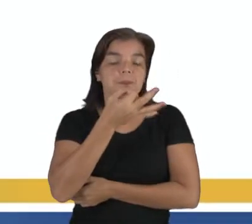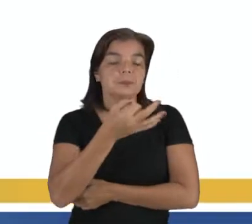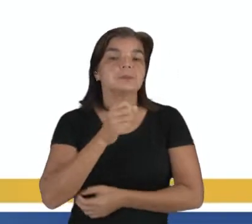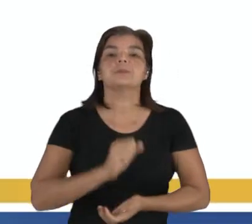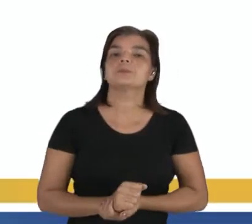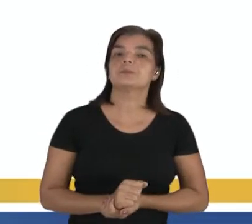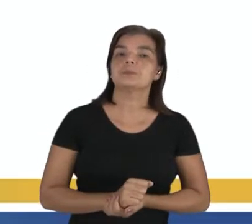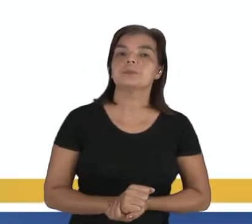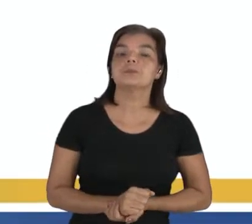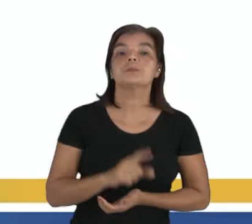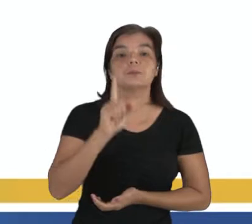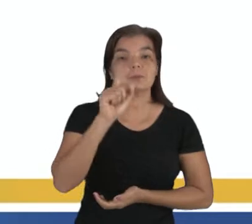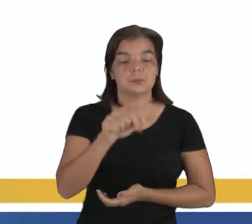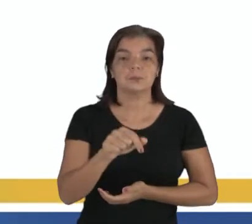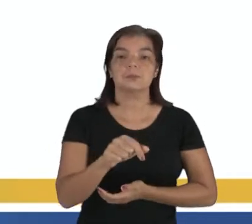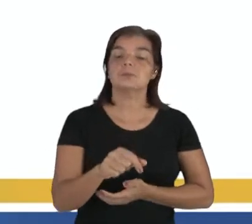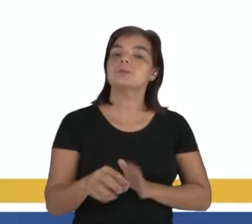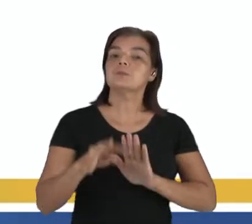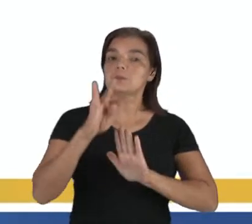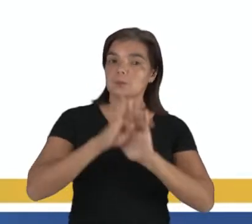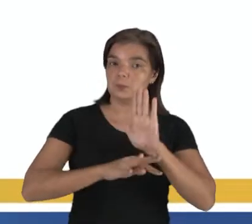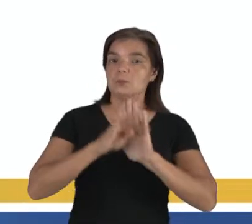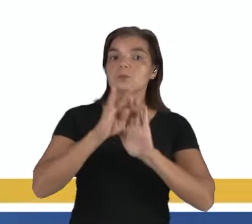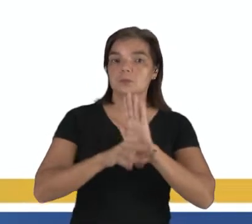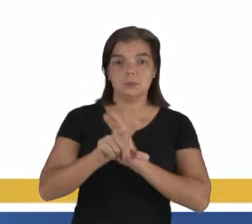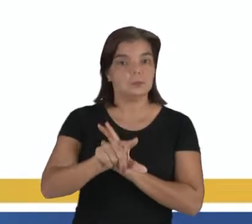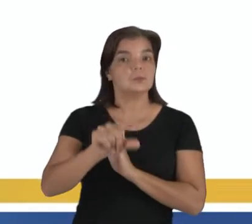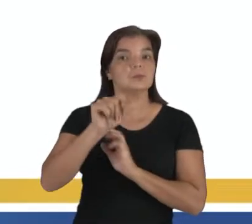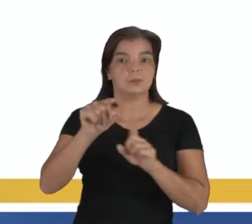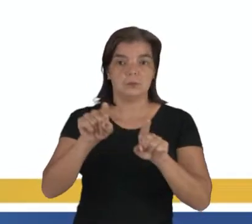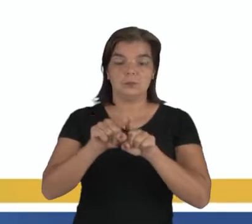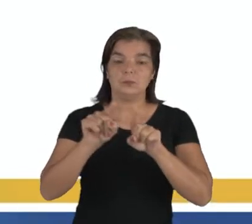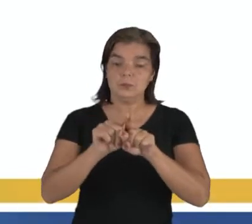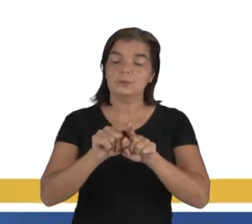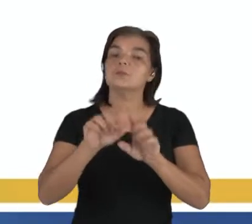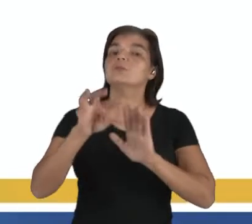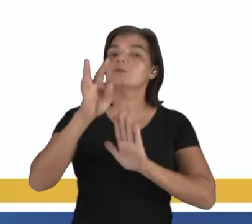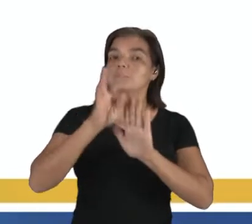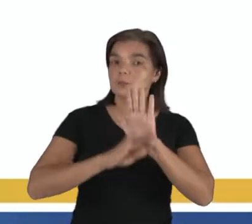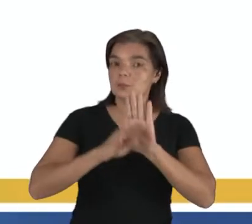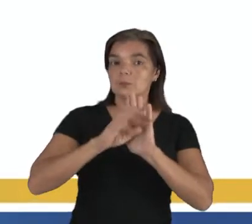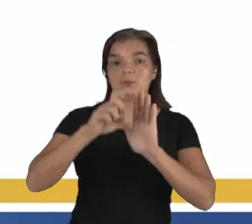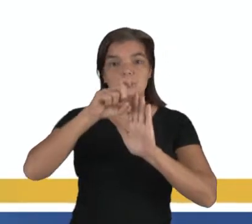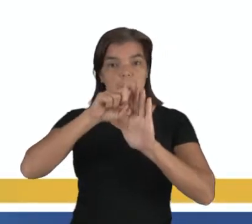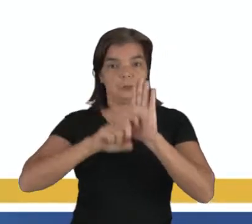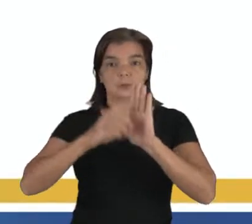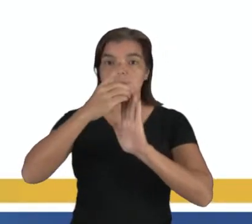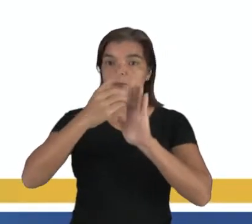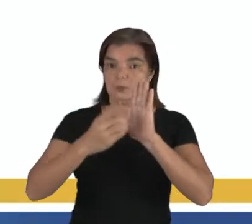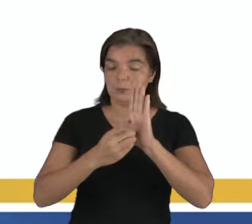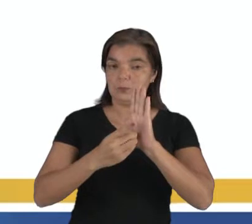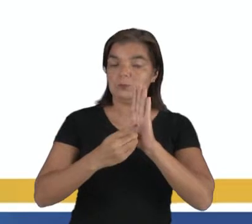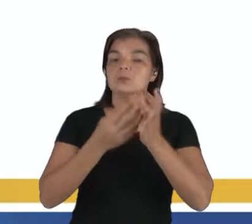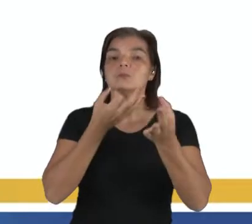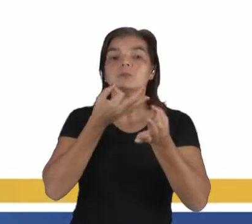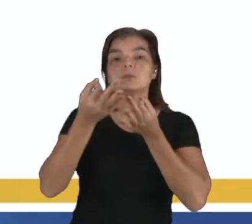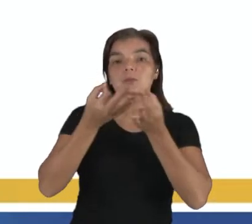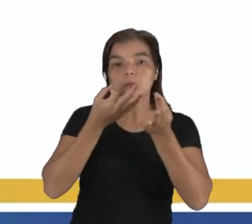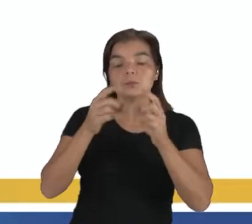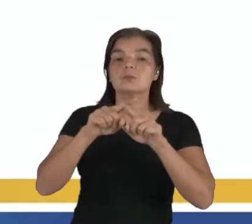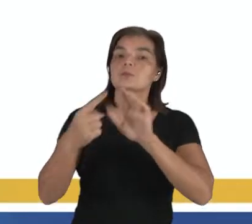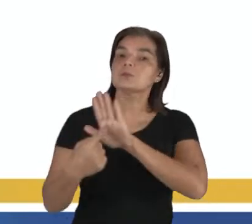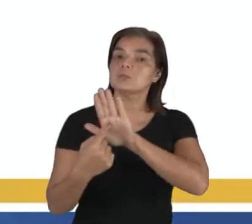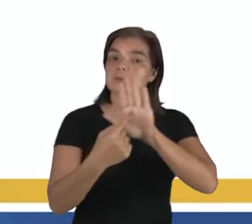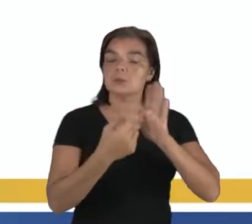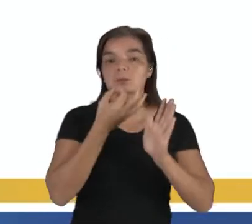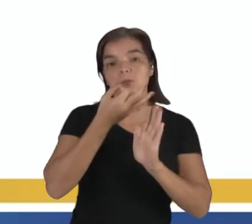isso, vamos ler. É um tipo de texto dissertativo argumentativo, onde o autor apresenta seu ponto de vista